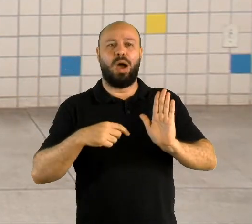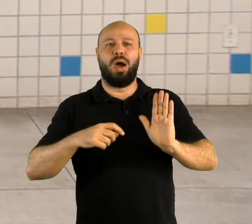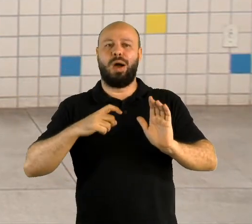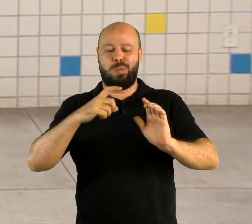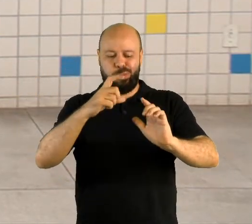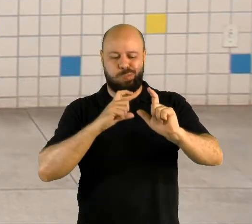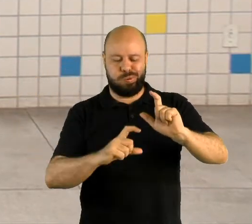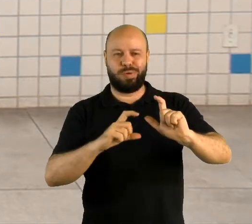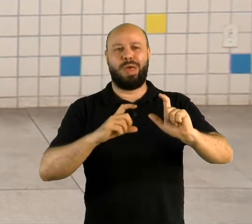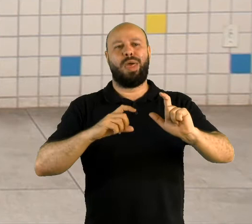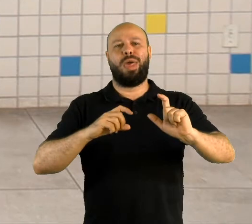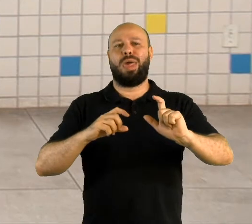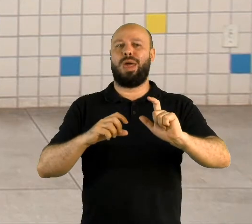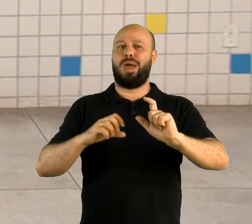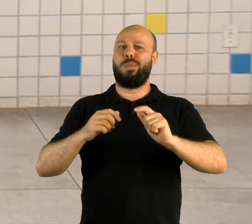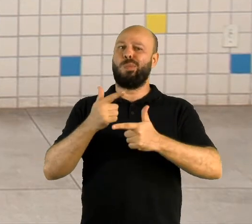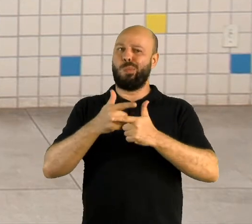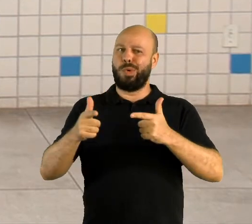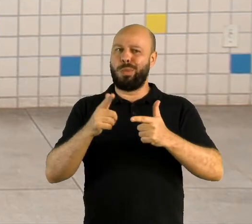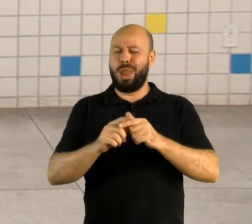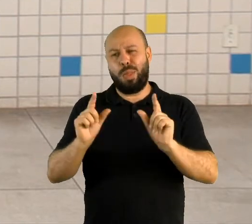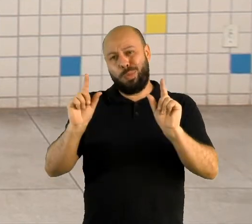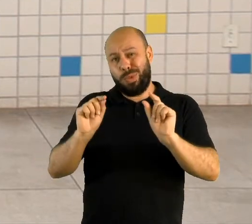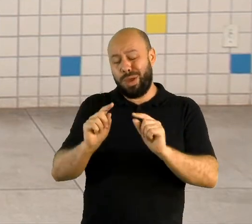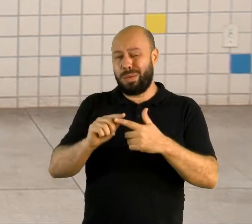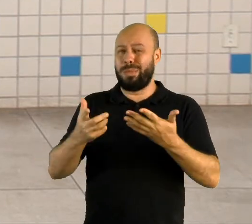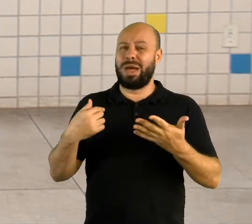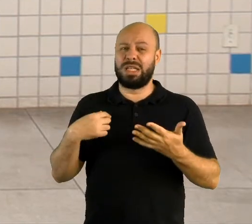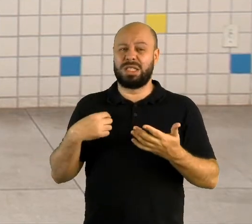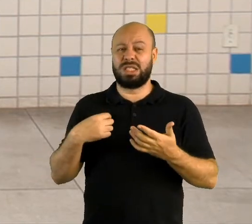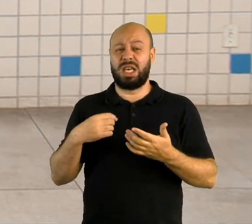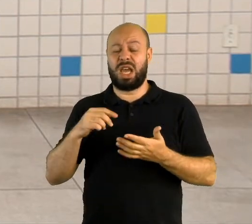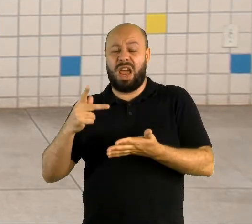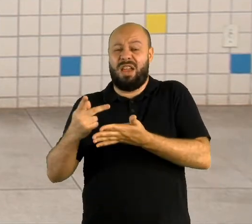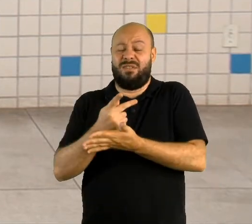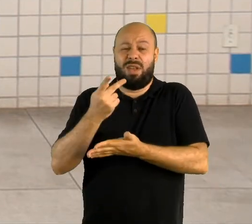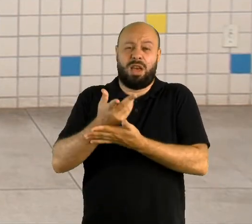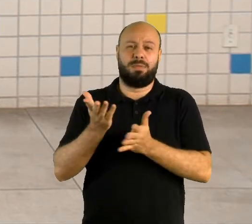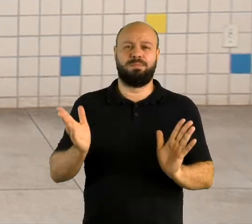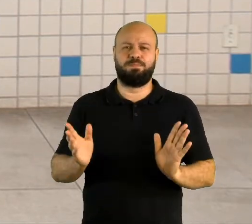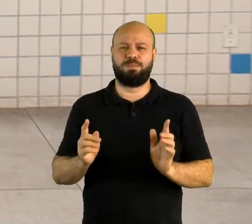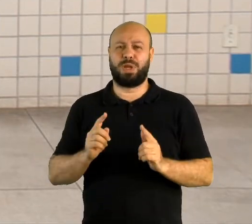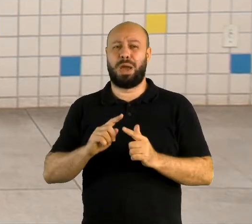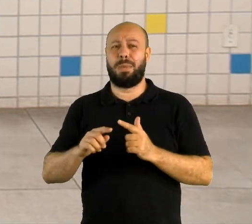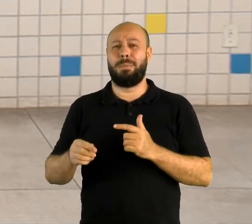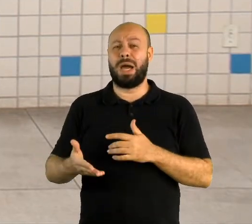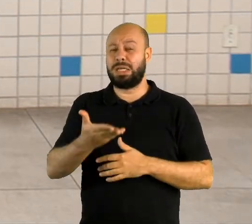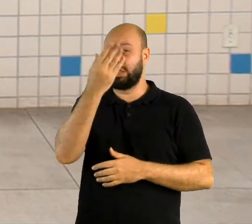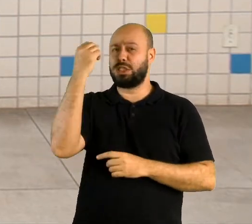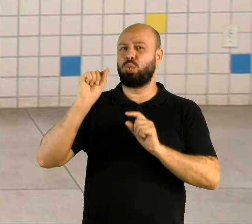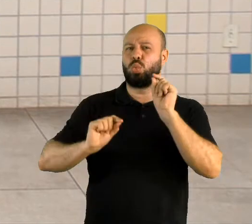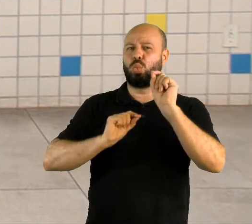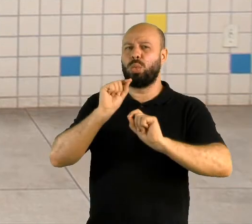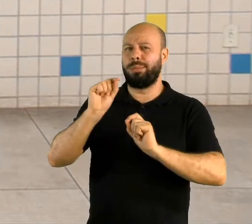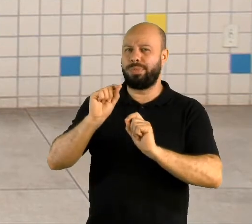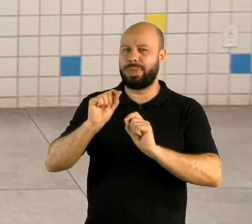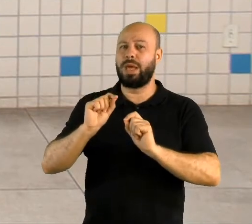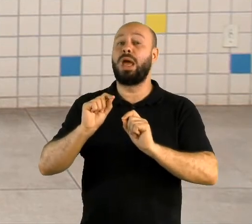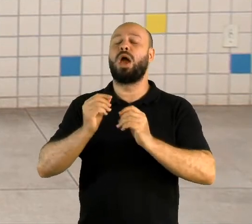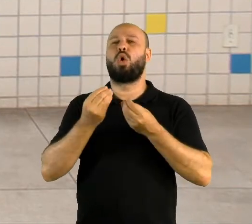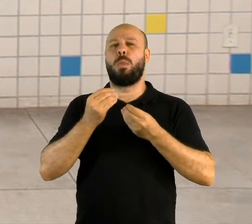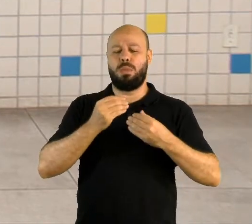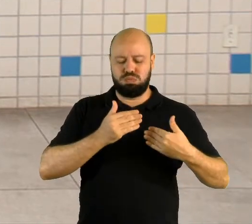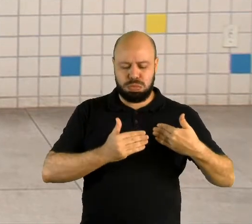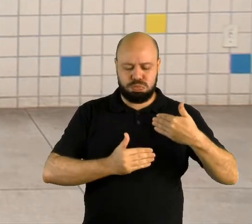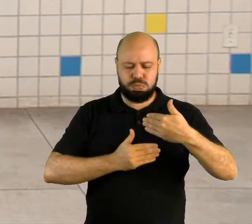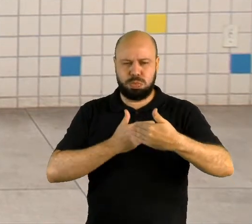para minimizar seu efeito, esquecendo-se de que elas afetam a progressão e,